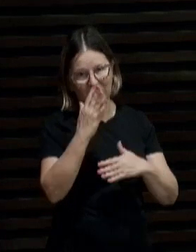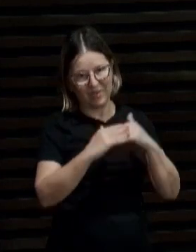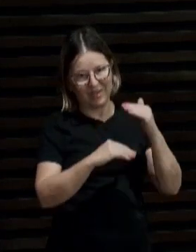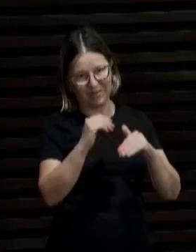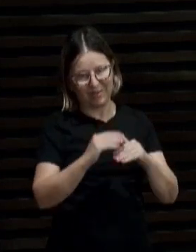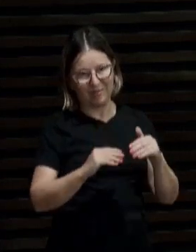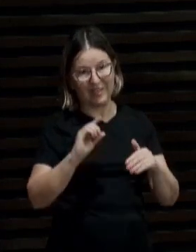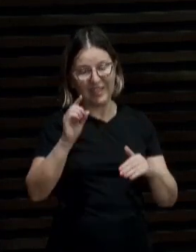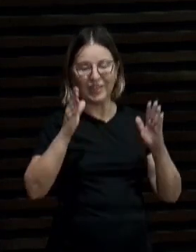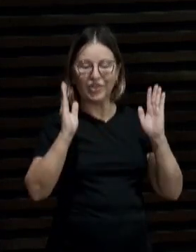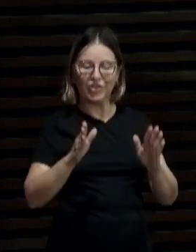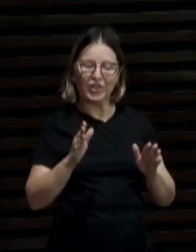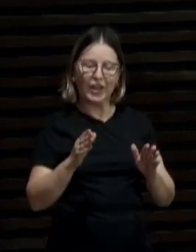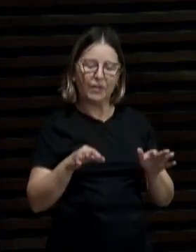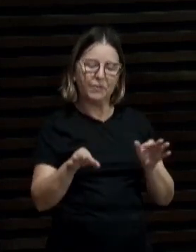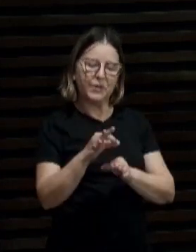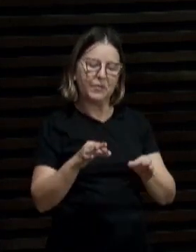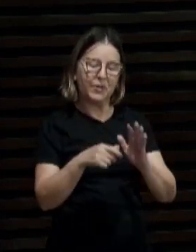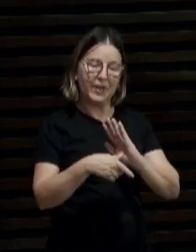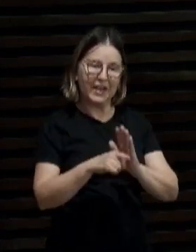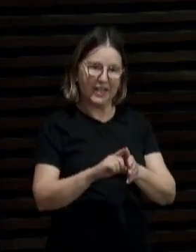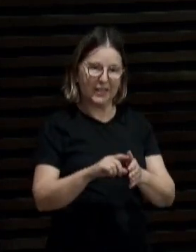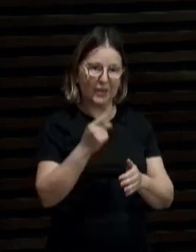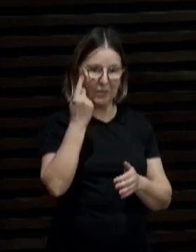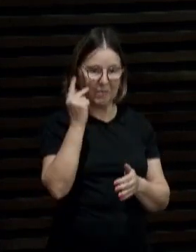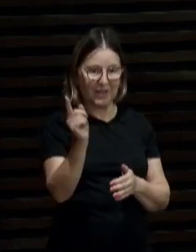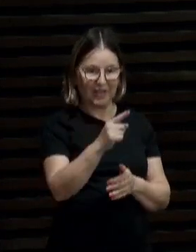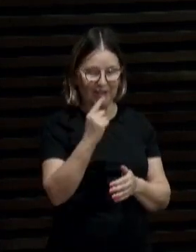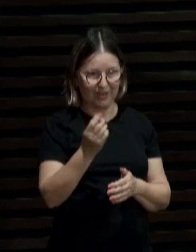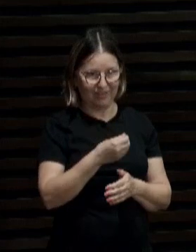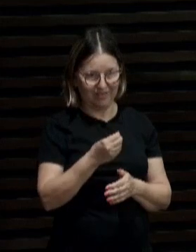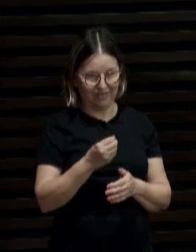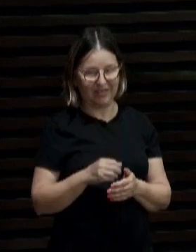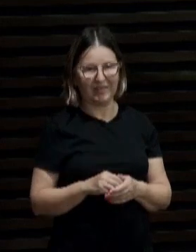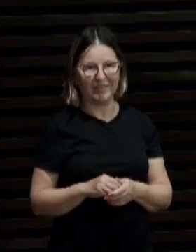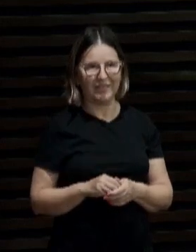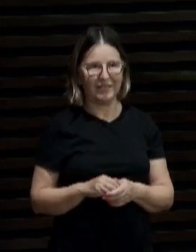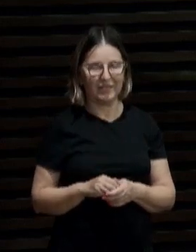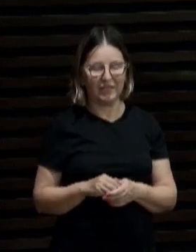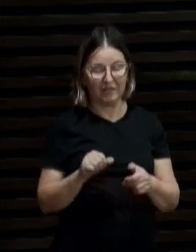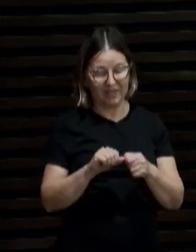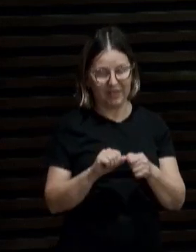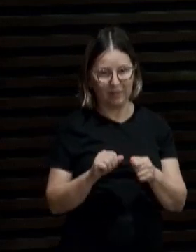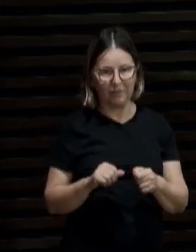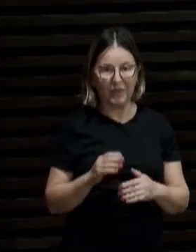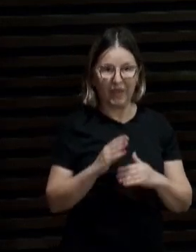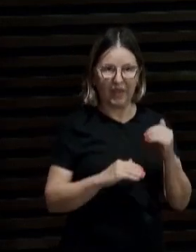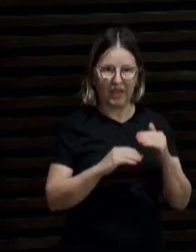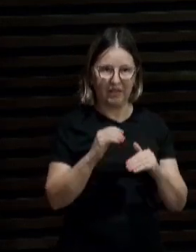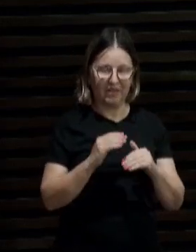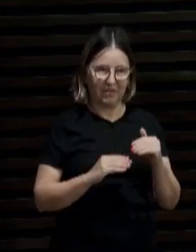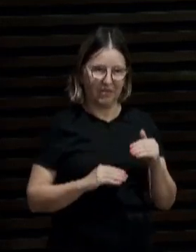nelas. Aquelas obras sem as quais a fé é morta. Aquelas obras que não salvam, mas para